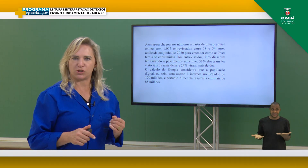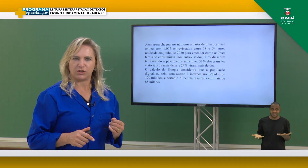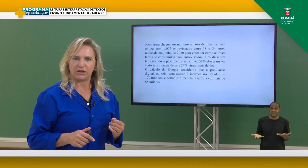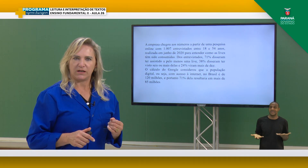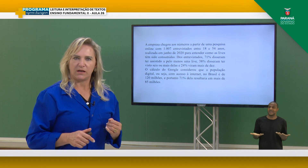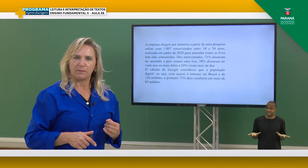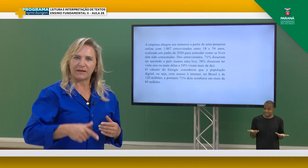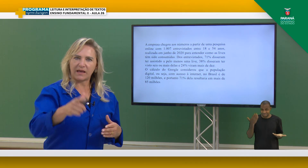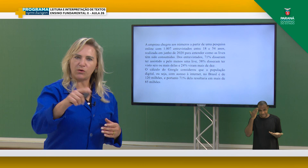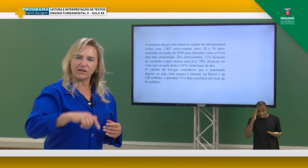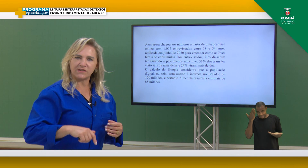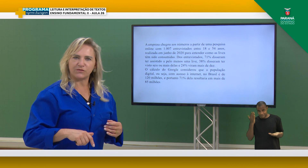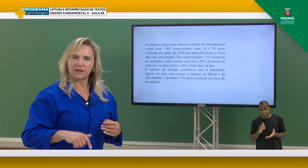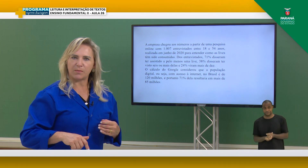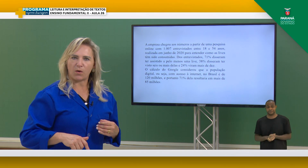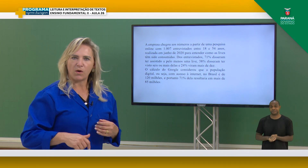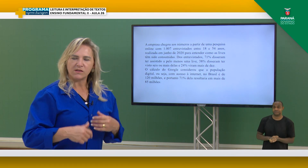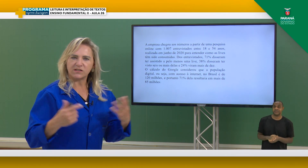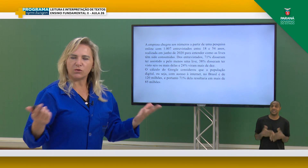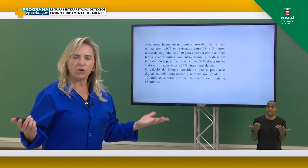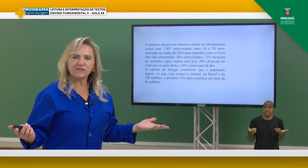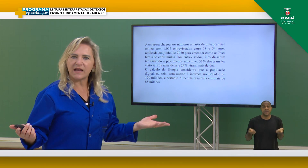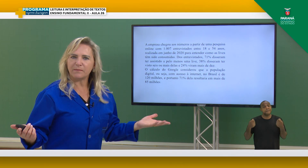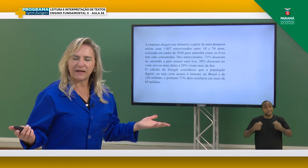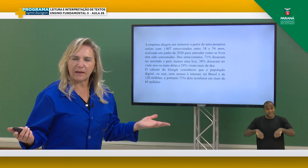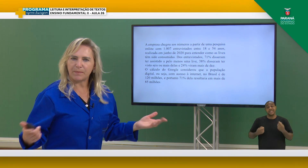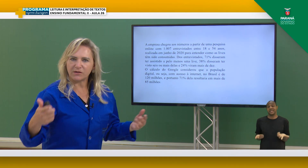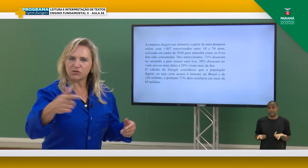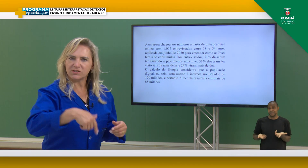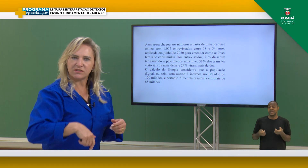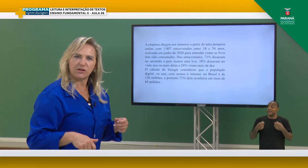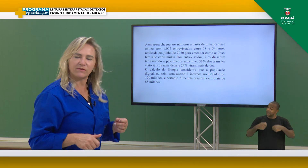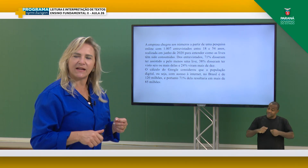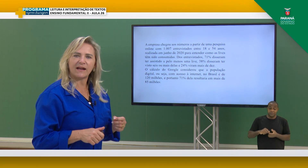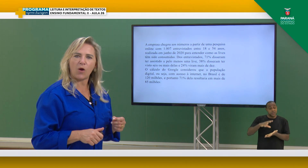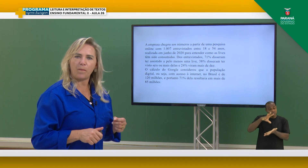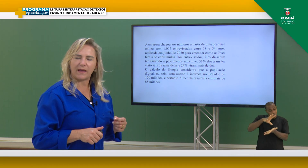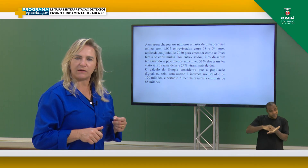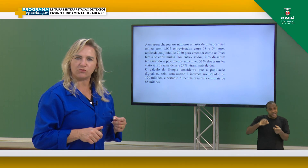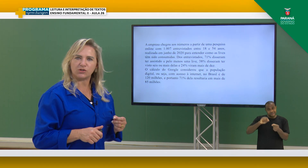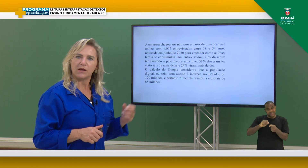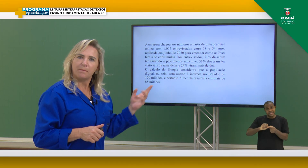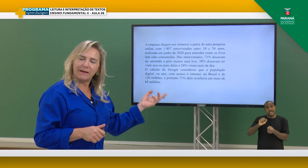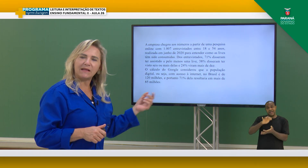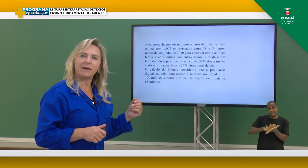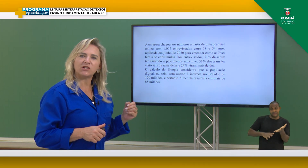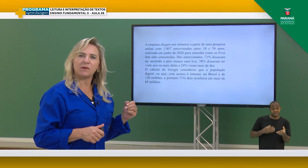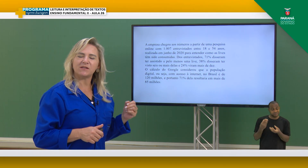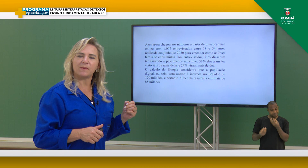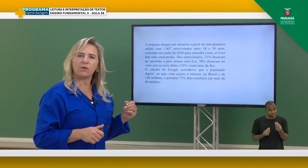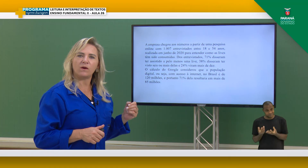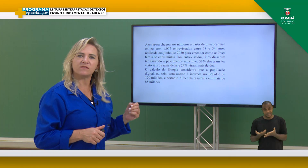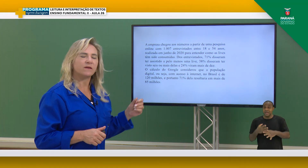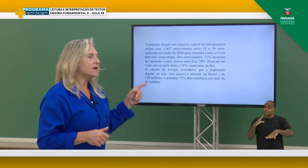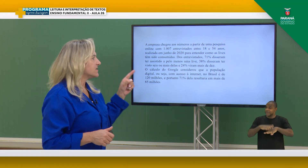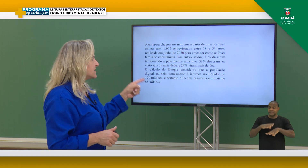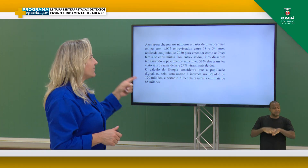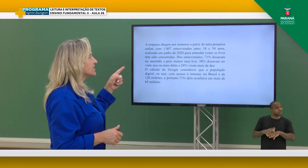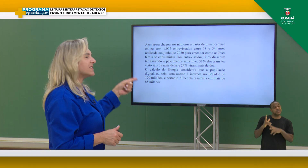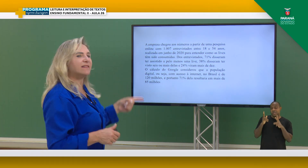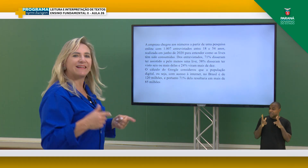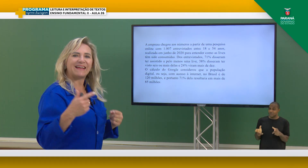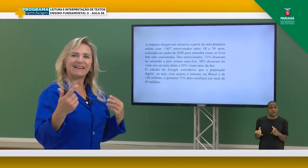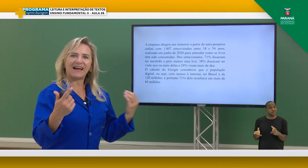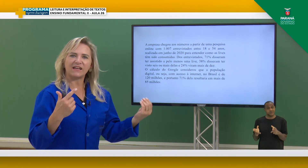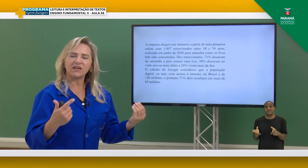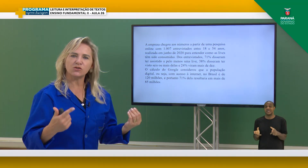ao outro de pênalti e para quem gosta de futebol você não consegue marcar apenas você não tem não pênalti matemática mesma coisa